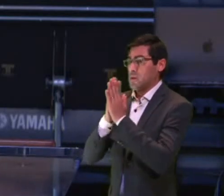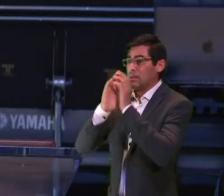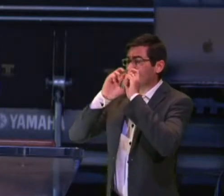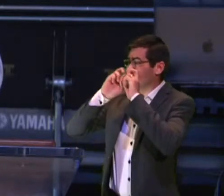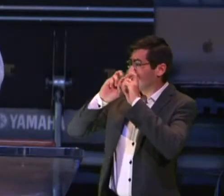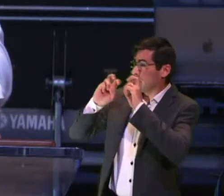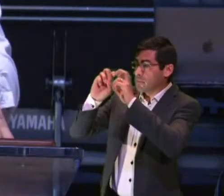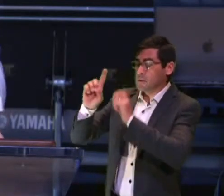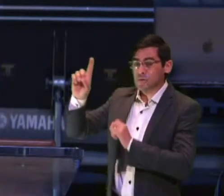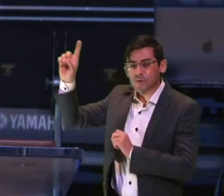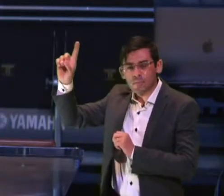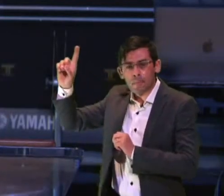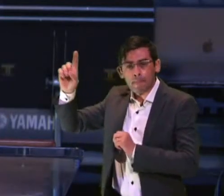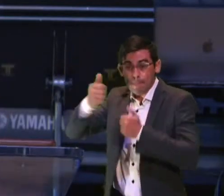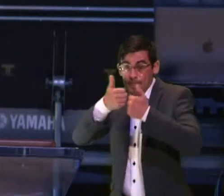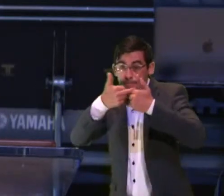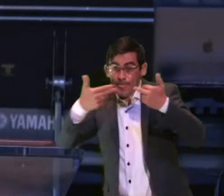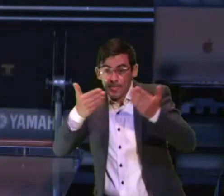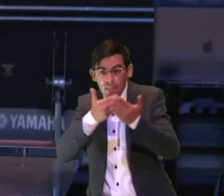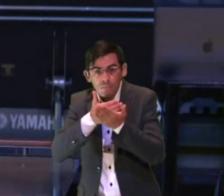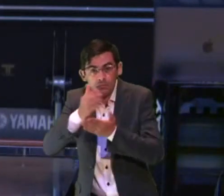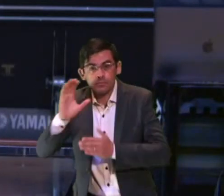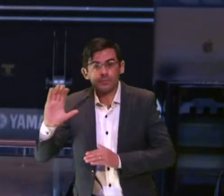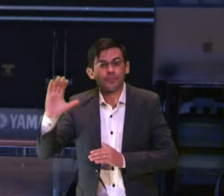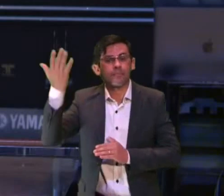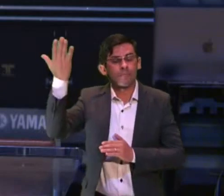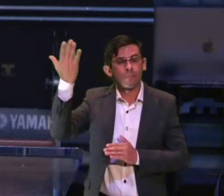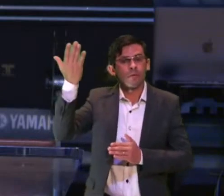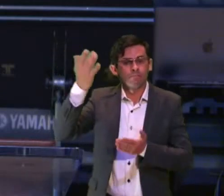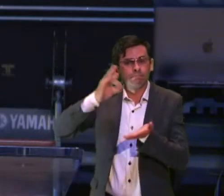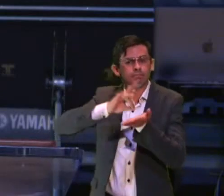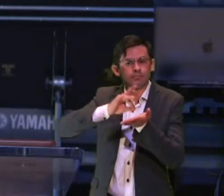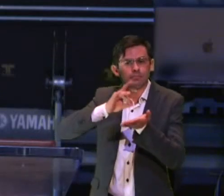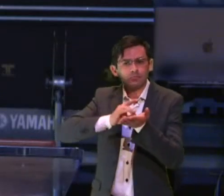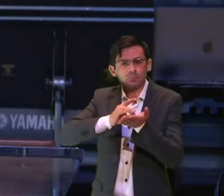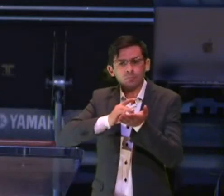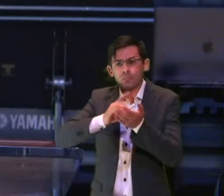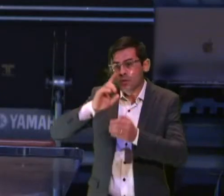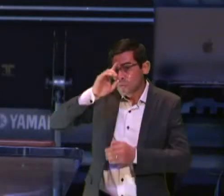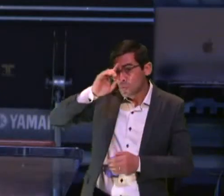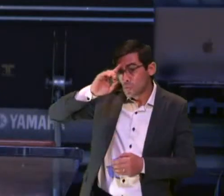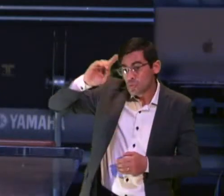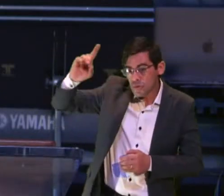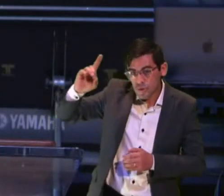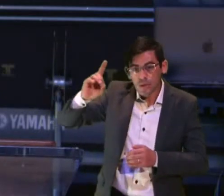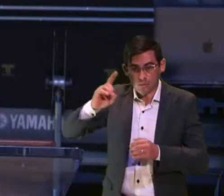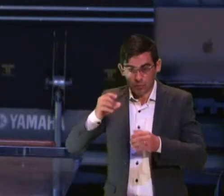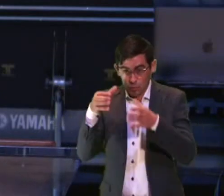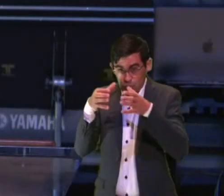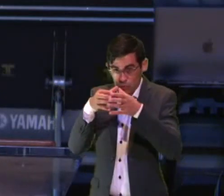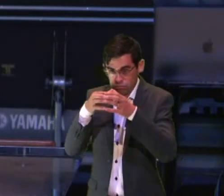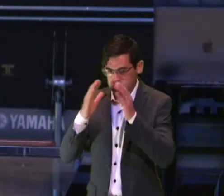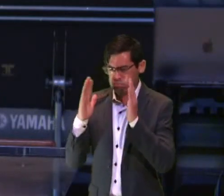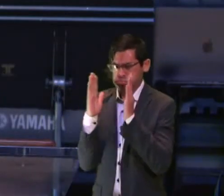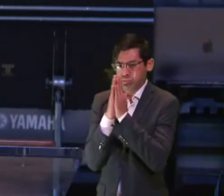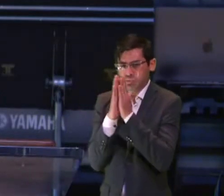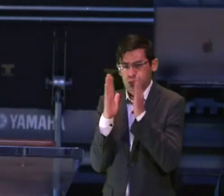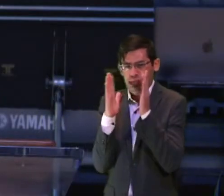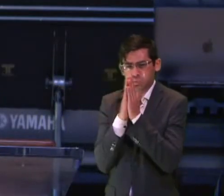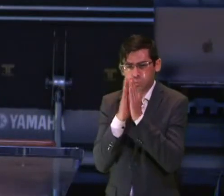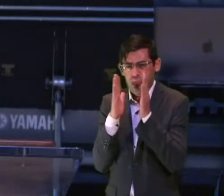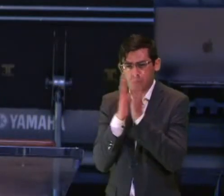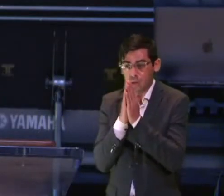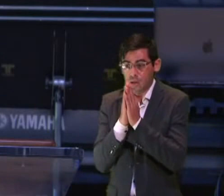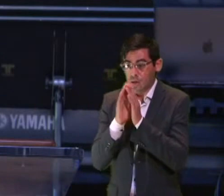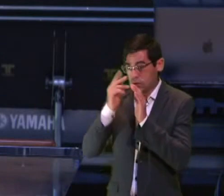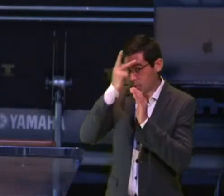E algumas coisas começam a acontecer. A Bíblia vai dizer que num destes encontros de oração, quando eles estavam